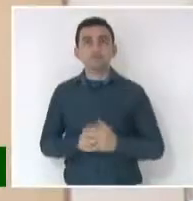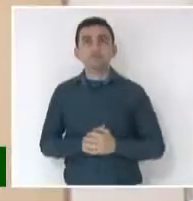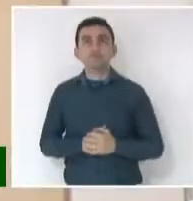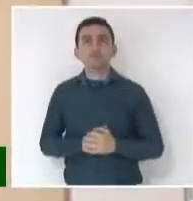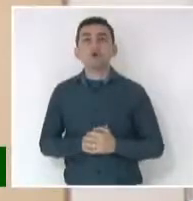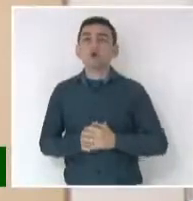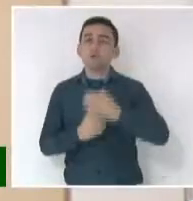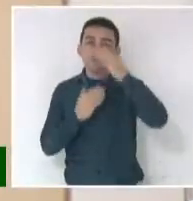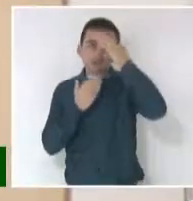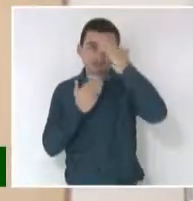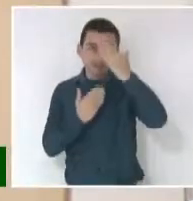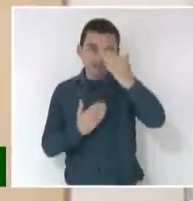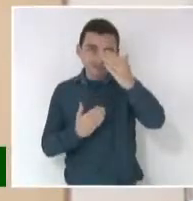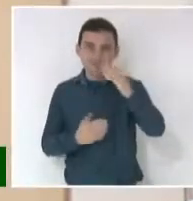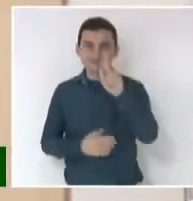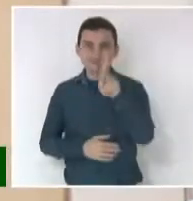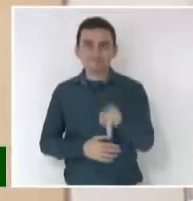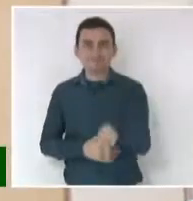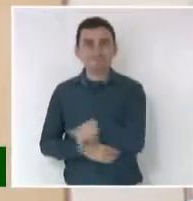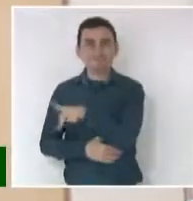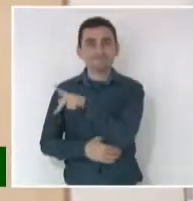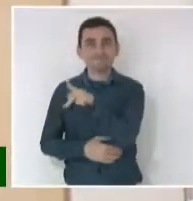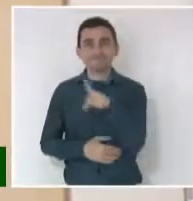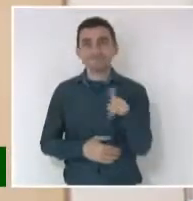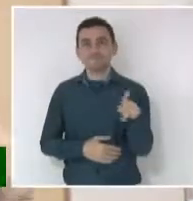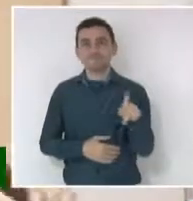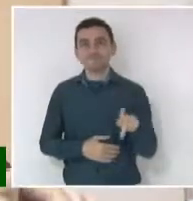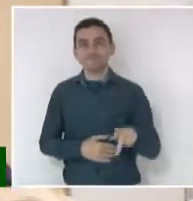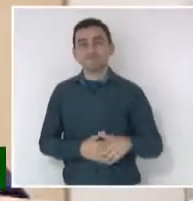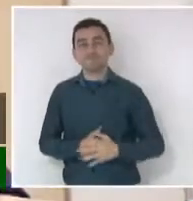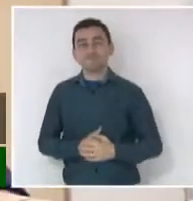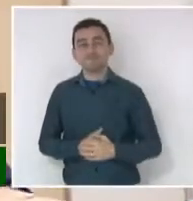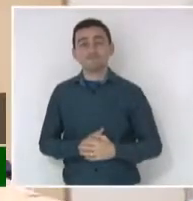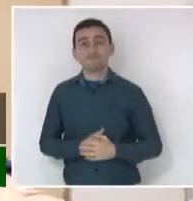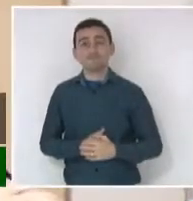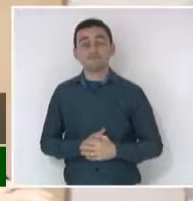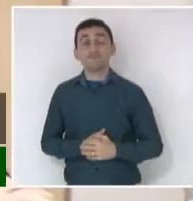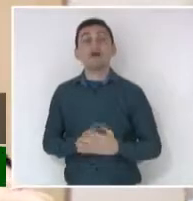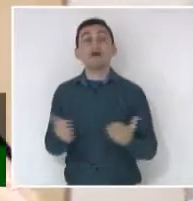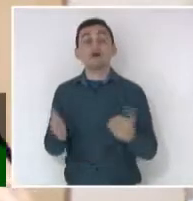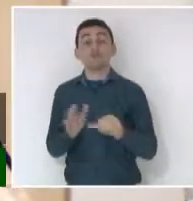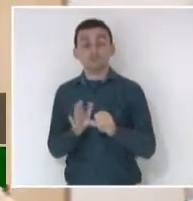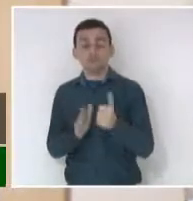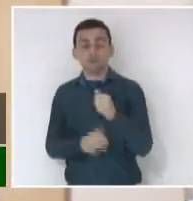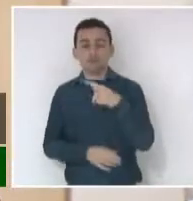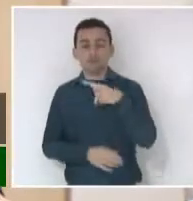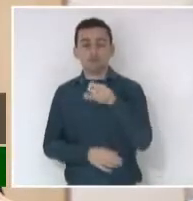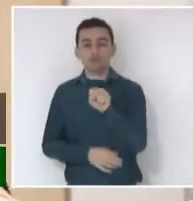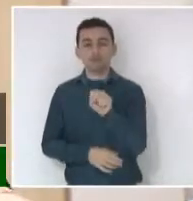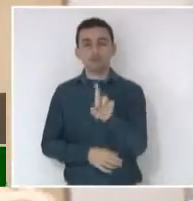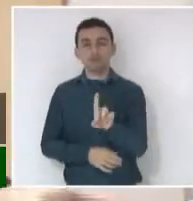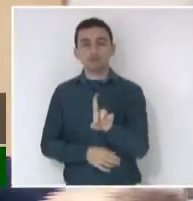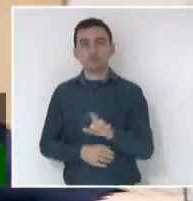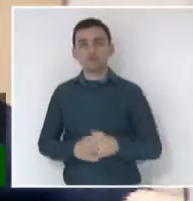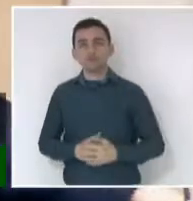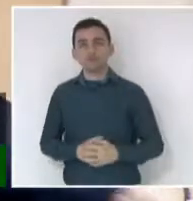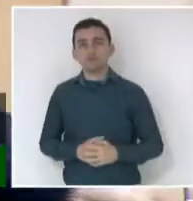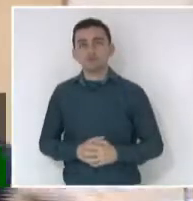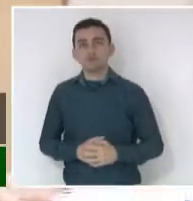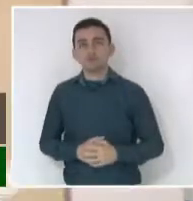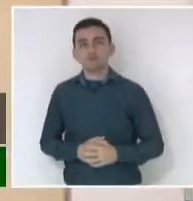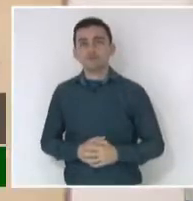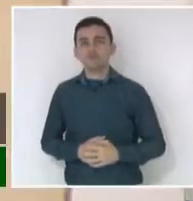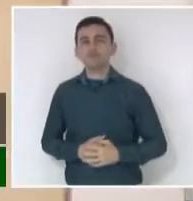deputado Padre Pedro Balduceira. Já entramos no horário dos partidos políticos. O primeiro horário é do PSD, não tendo oradores inscritos. O